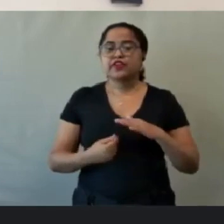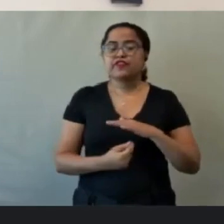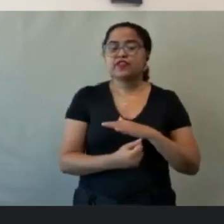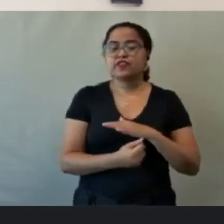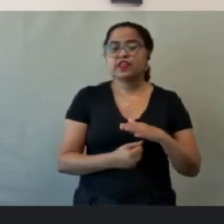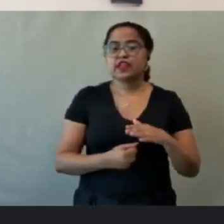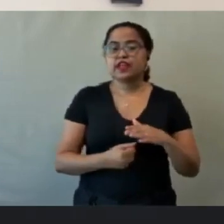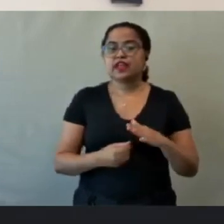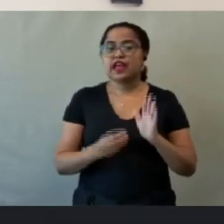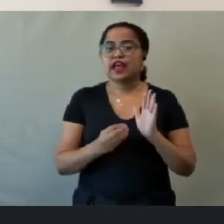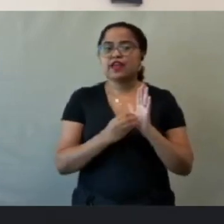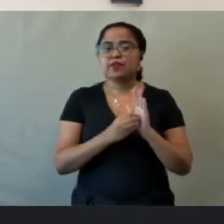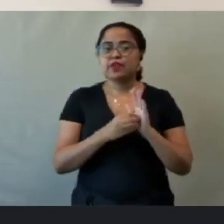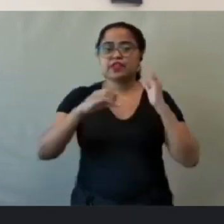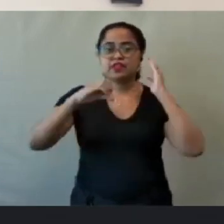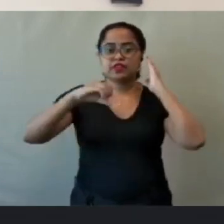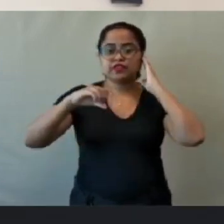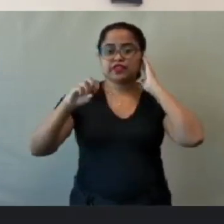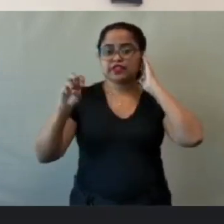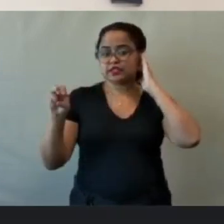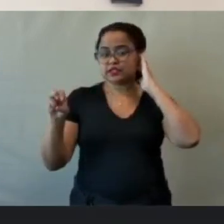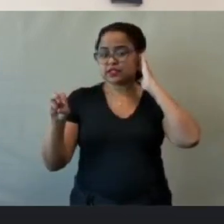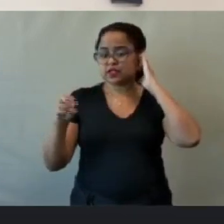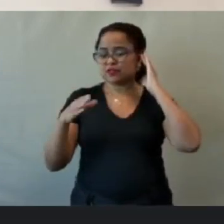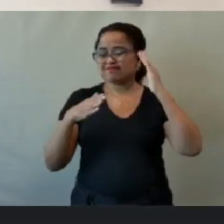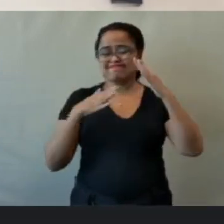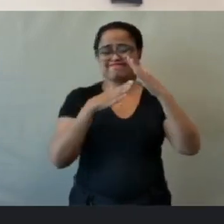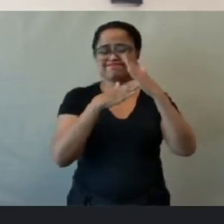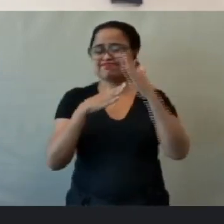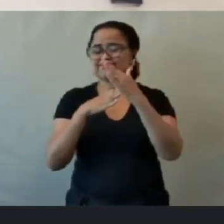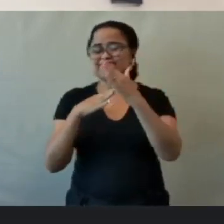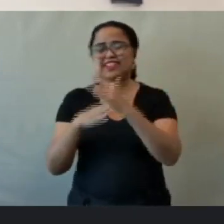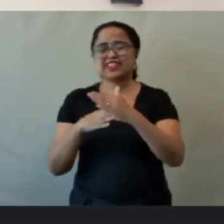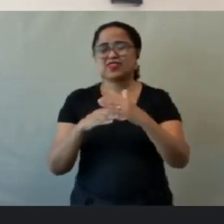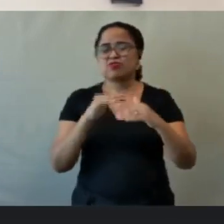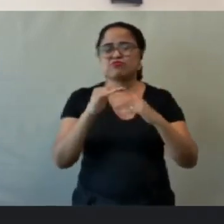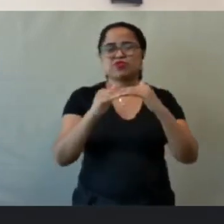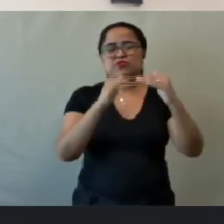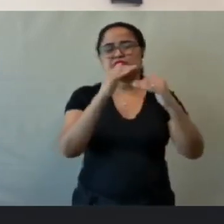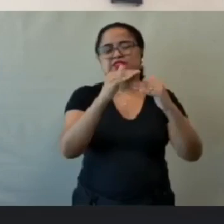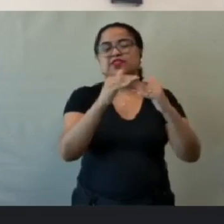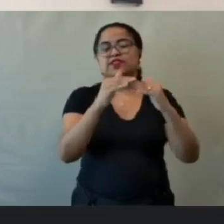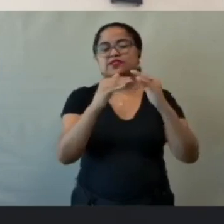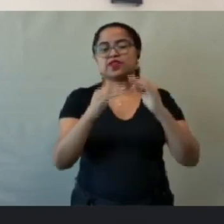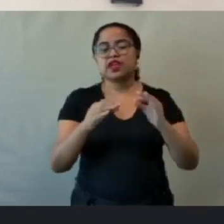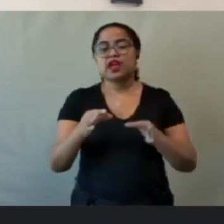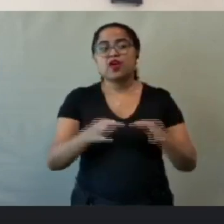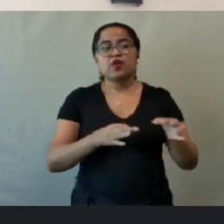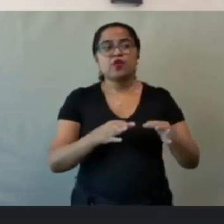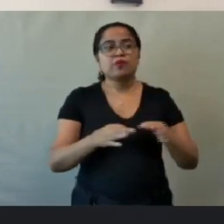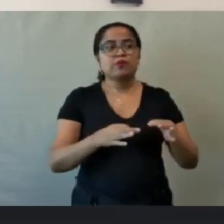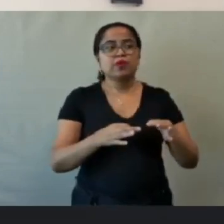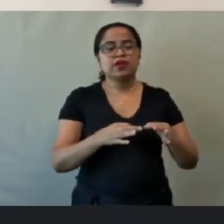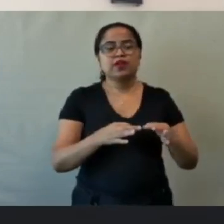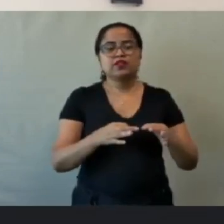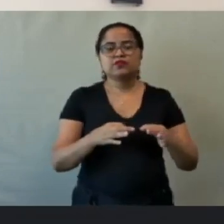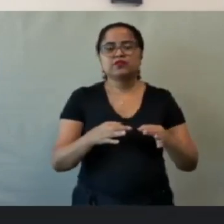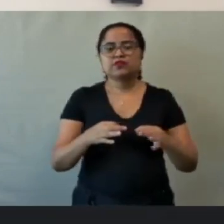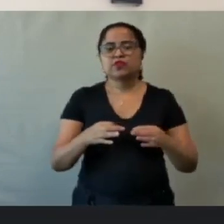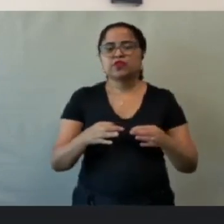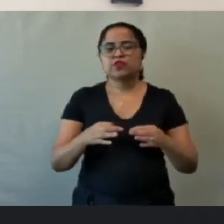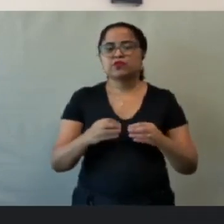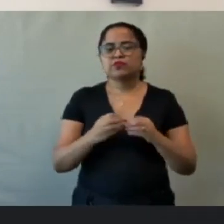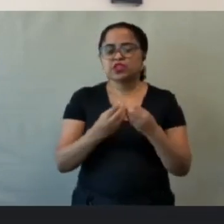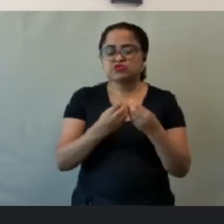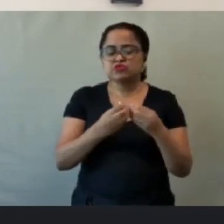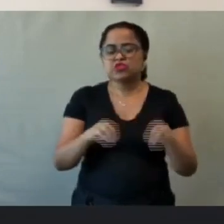95, barra tudo. E aí travou todo o processo, e aí o plano ficou totalmente inviabilizado. Então, não adianta a gente